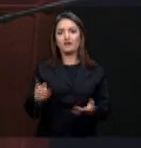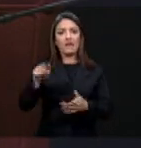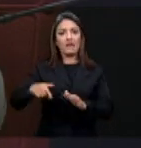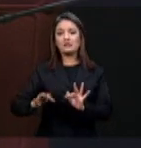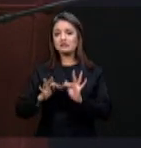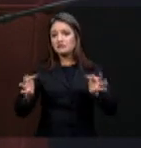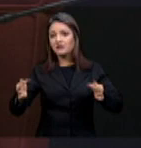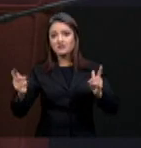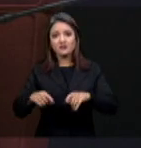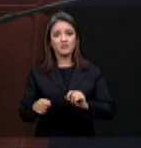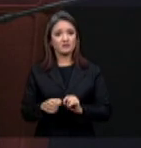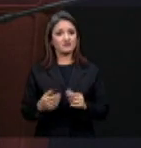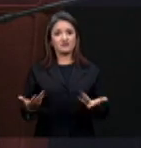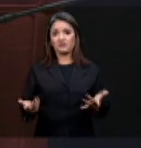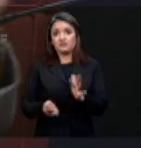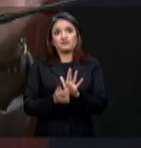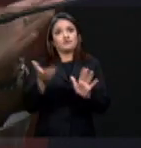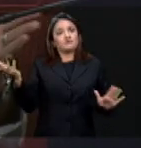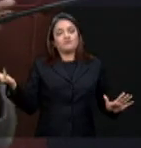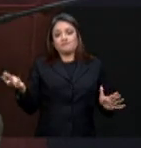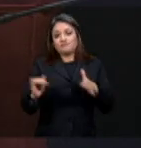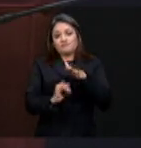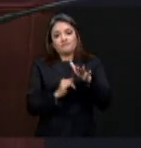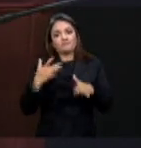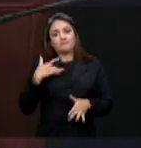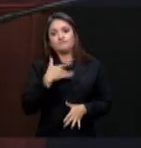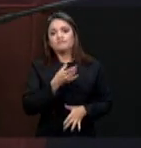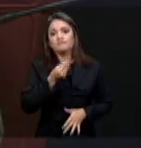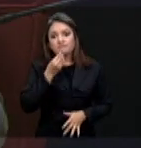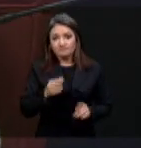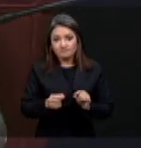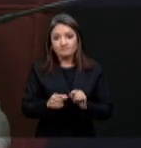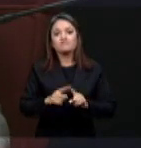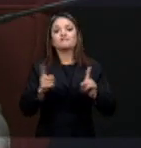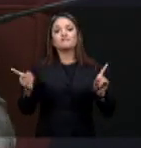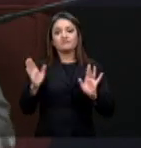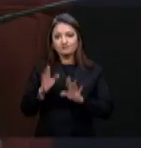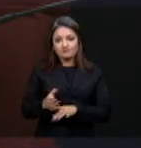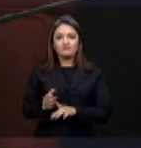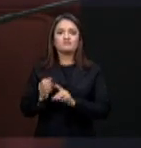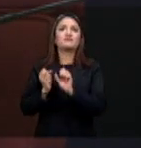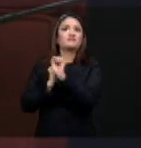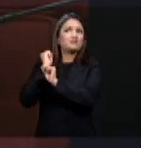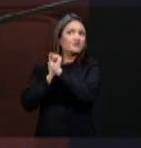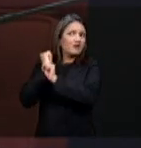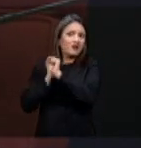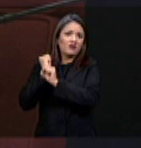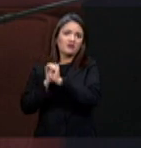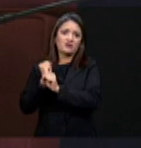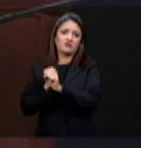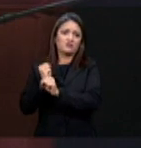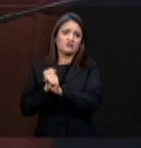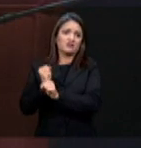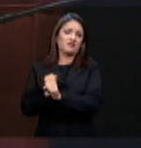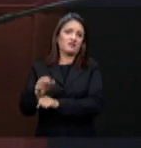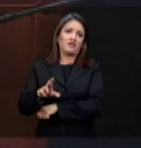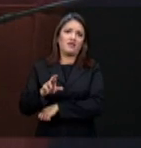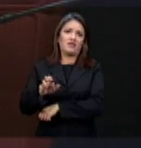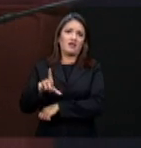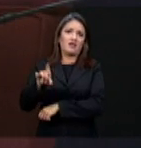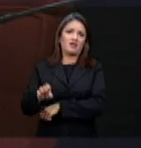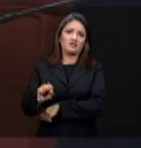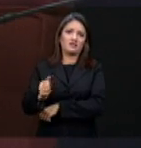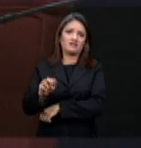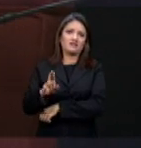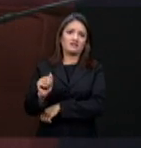por n instituições saúde no Brasil no entanto há décadas nós temos a rede Sarah educação da mesma forma nós temos